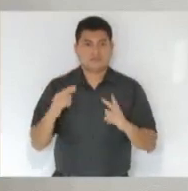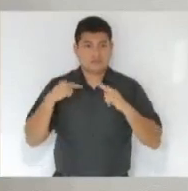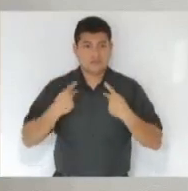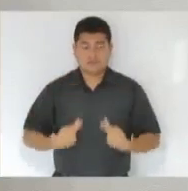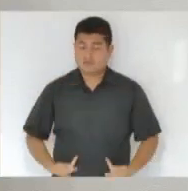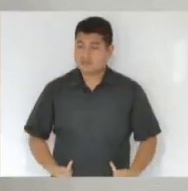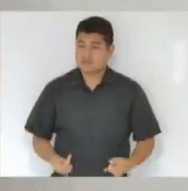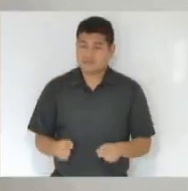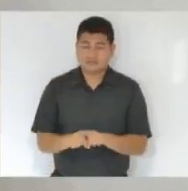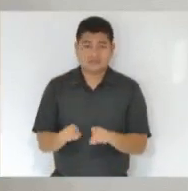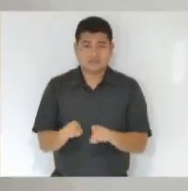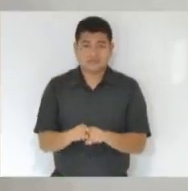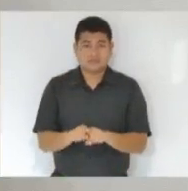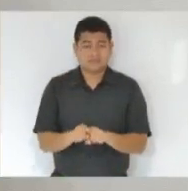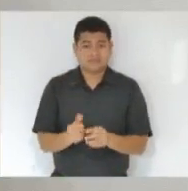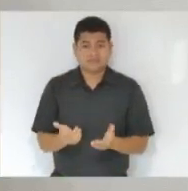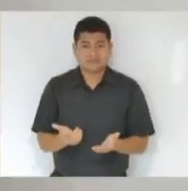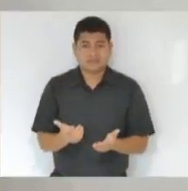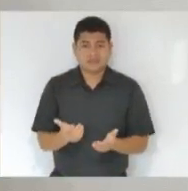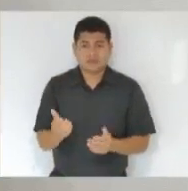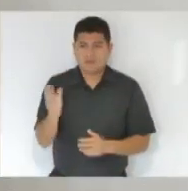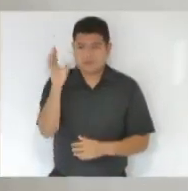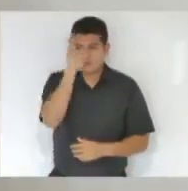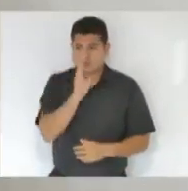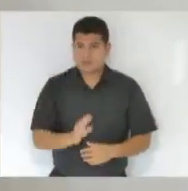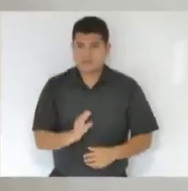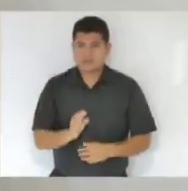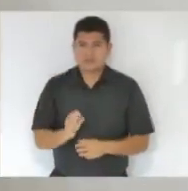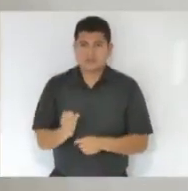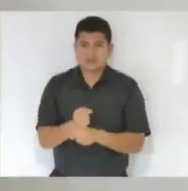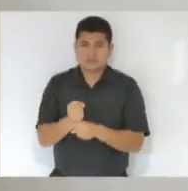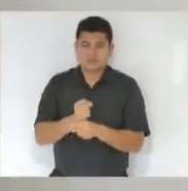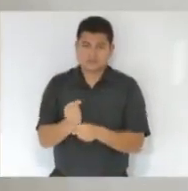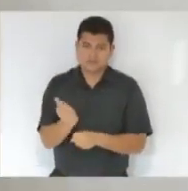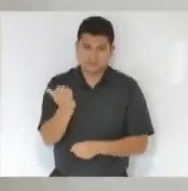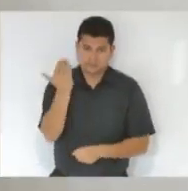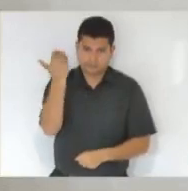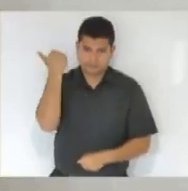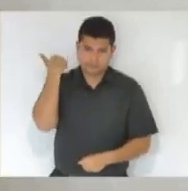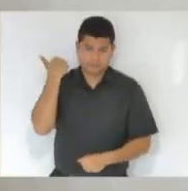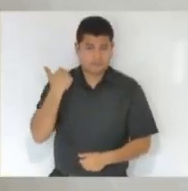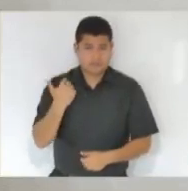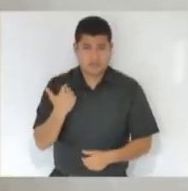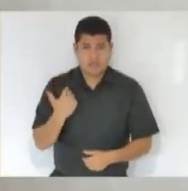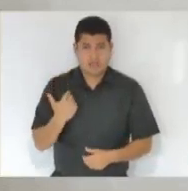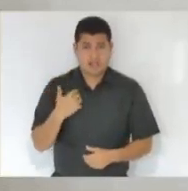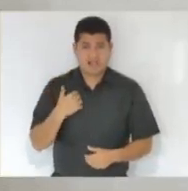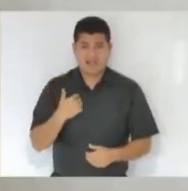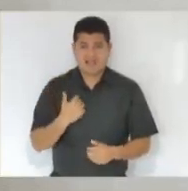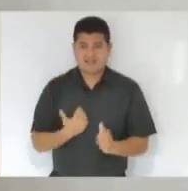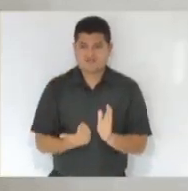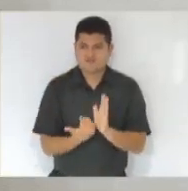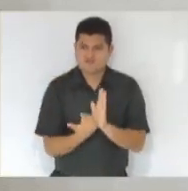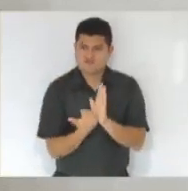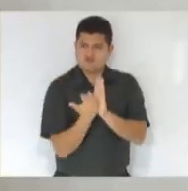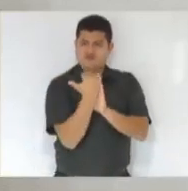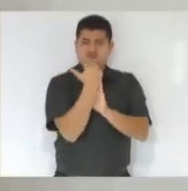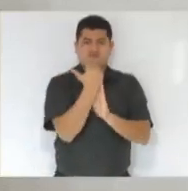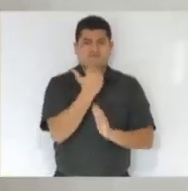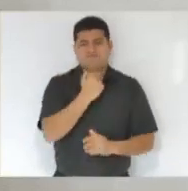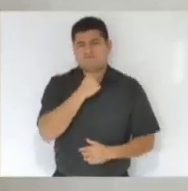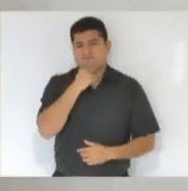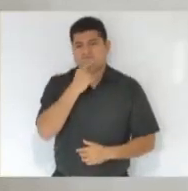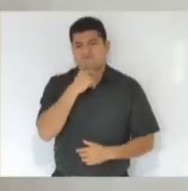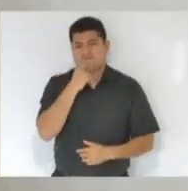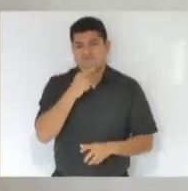também. O Brasil, nos últimos anos, entretanto, não tem ranqueado muito bem. Nós